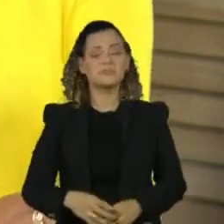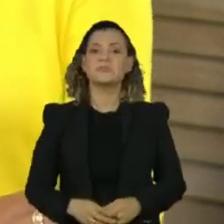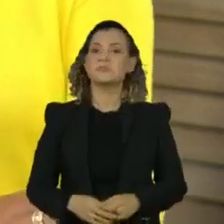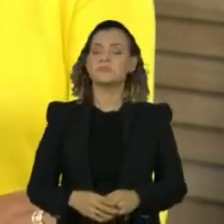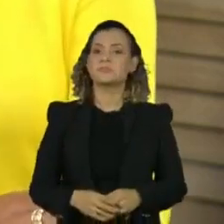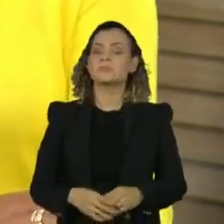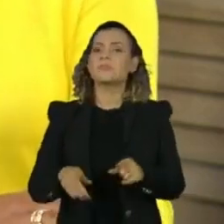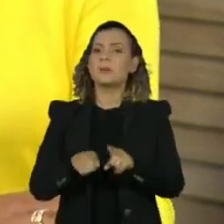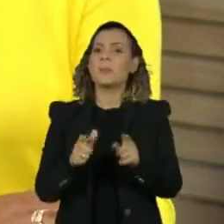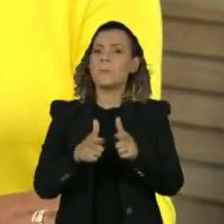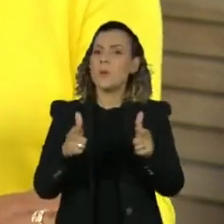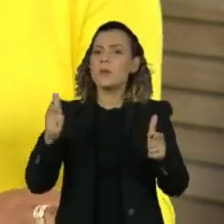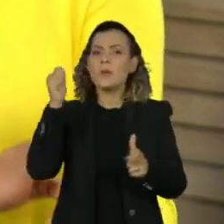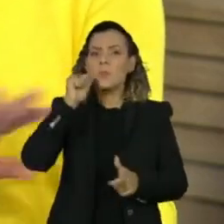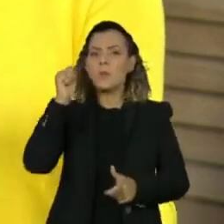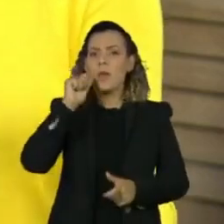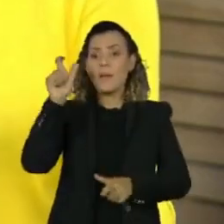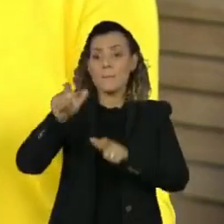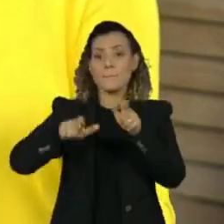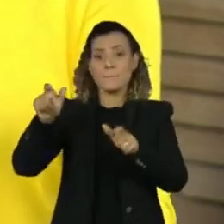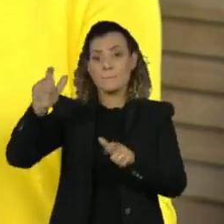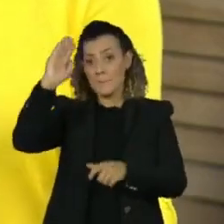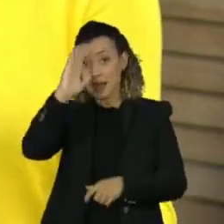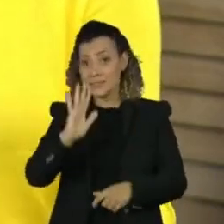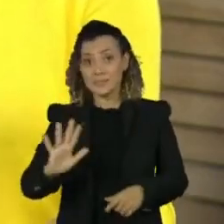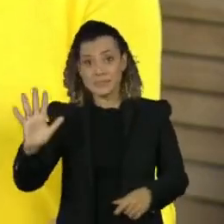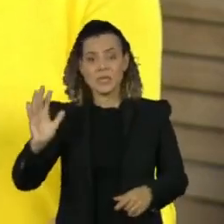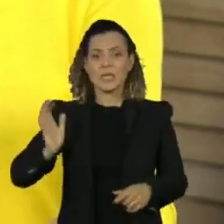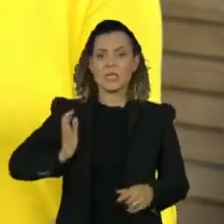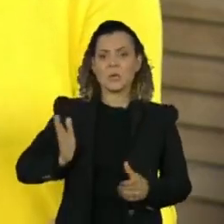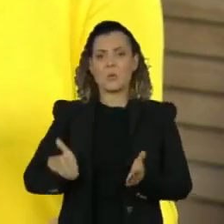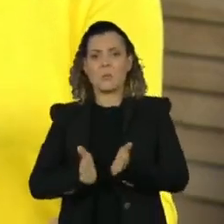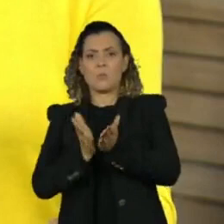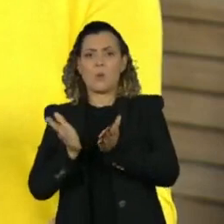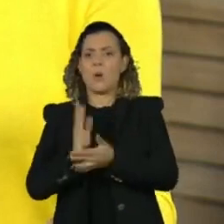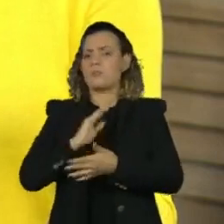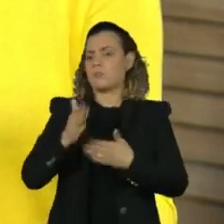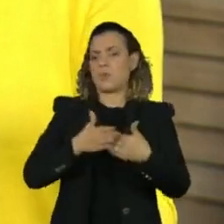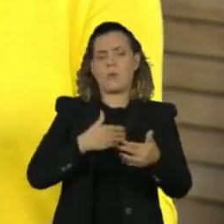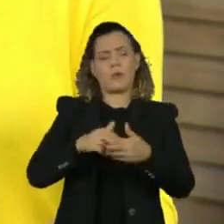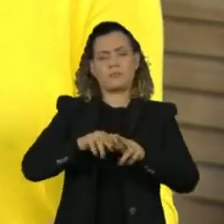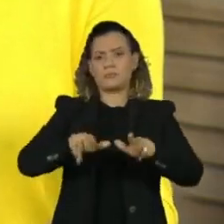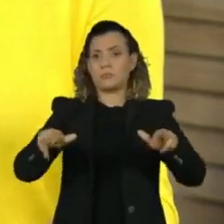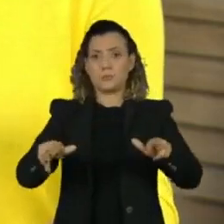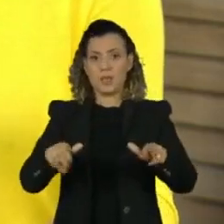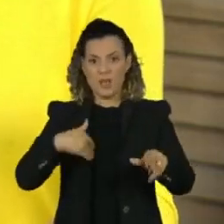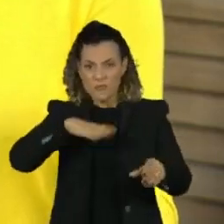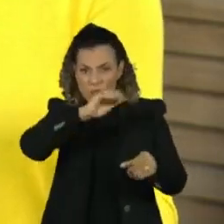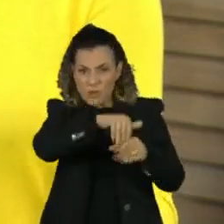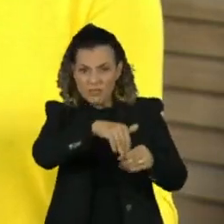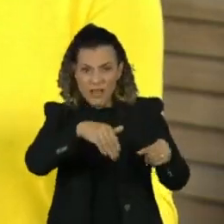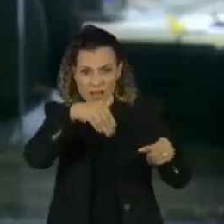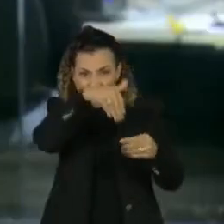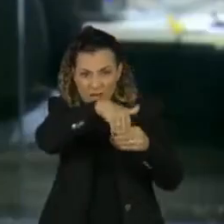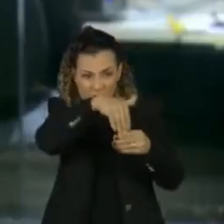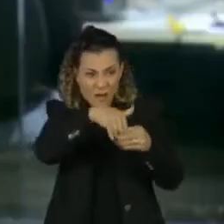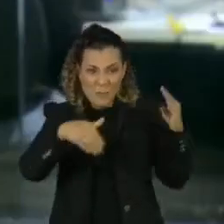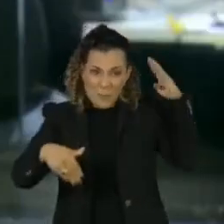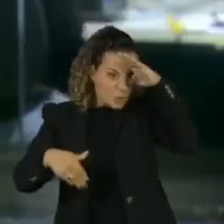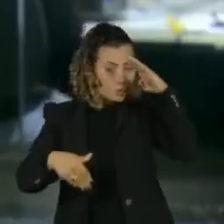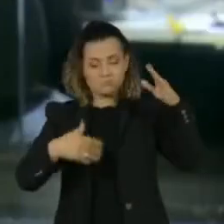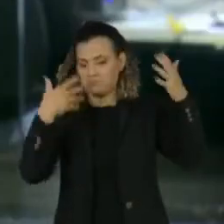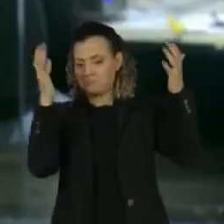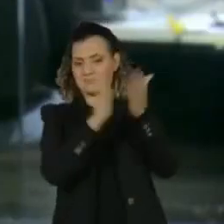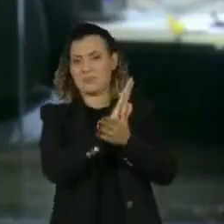A maioria das mulheres brasileiras de todas as classes sociais não votaria em Jair Bolsonaro nas próximas eleições.